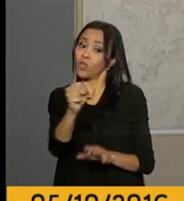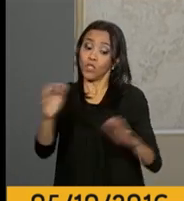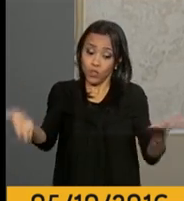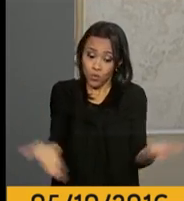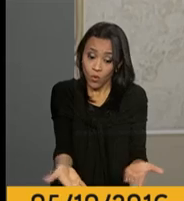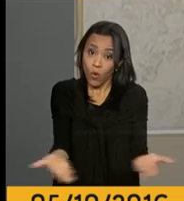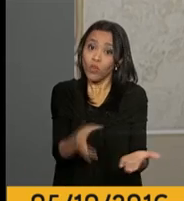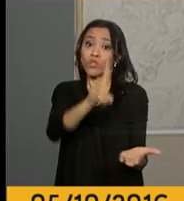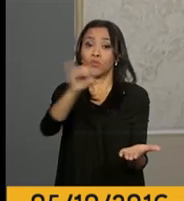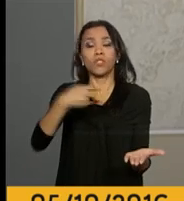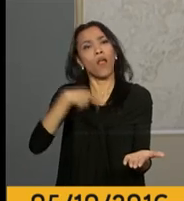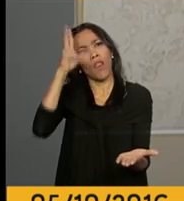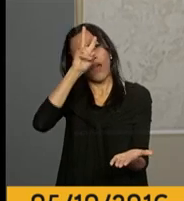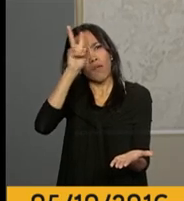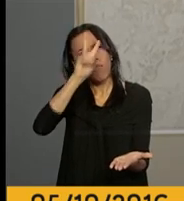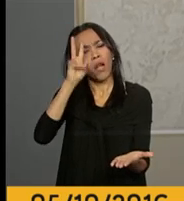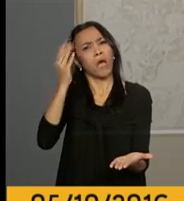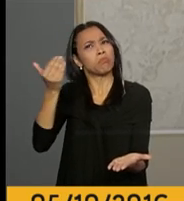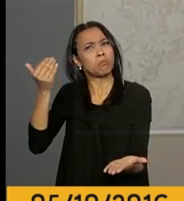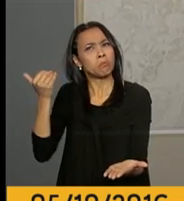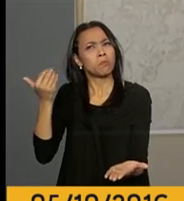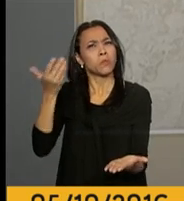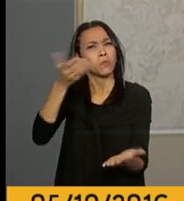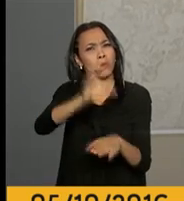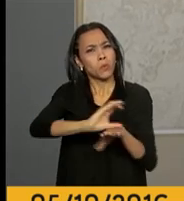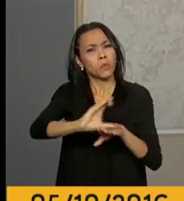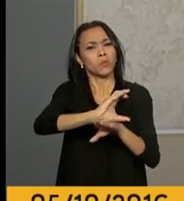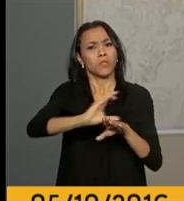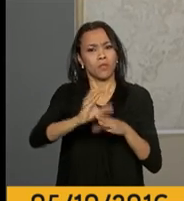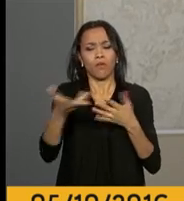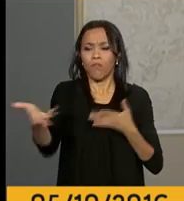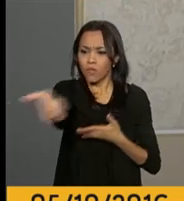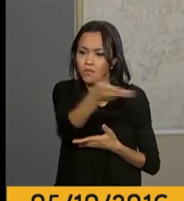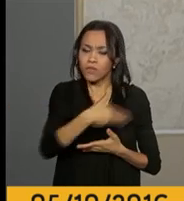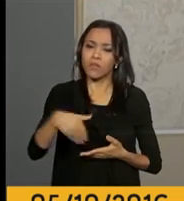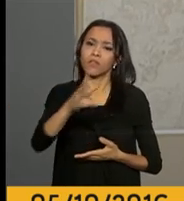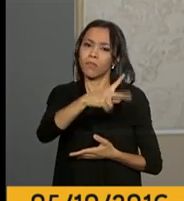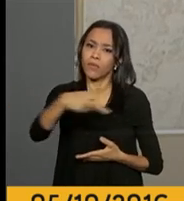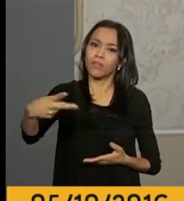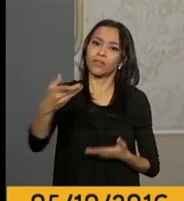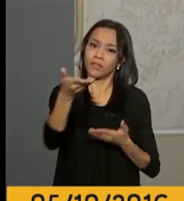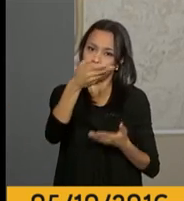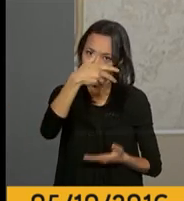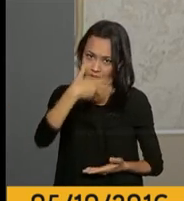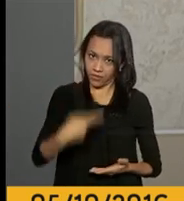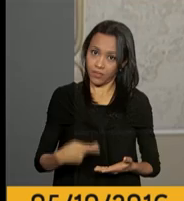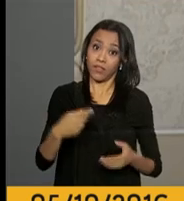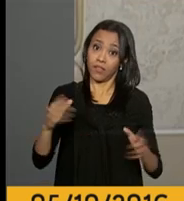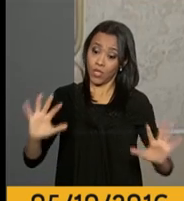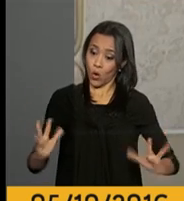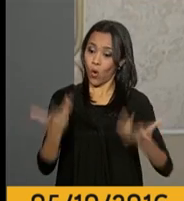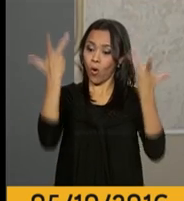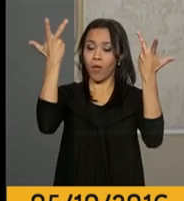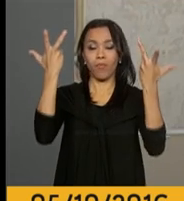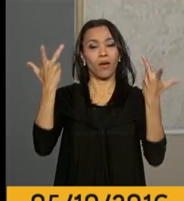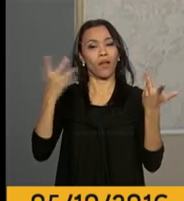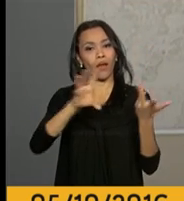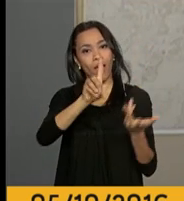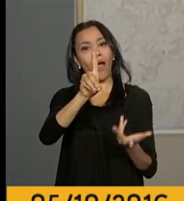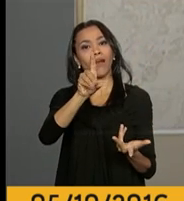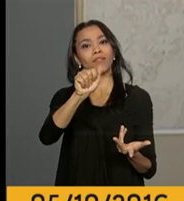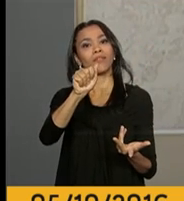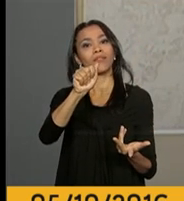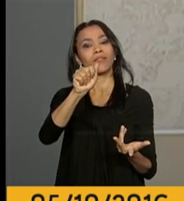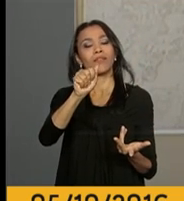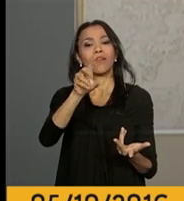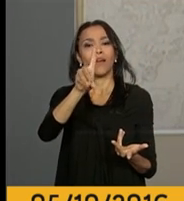hoje a lembrança extraordinária da presidente Carmen Luci e dos Senhores ministros em comemorarem solenemente a data do